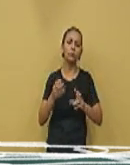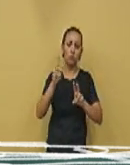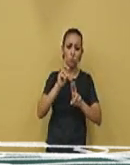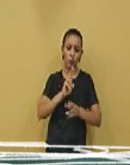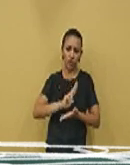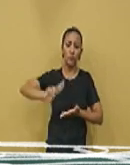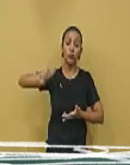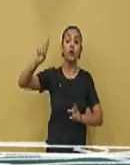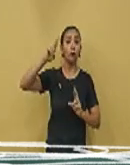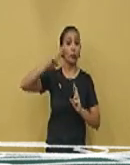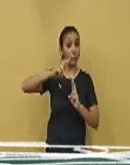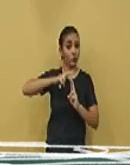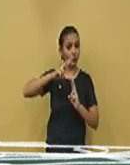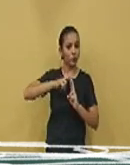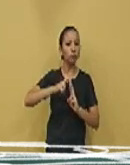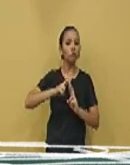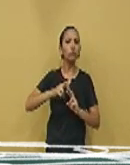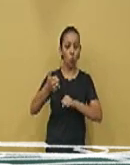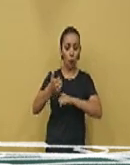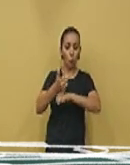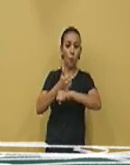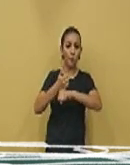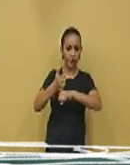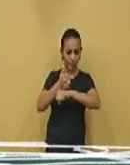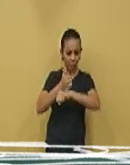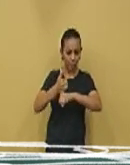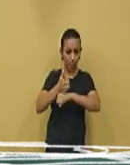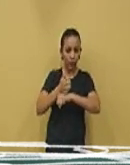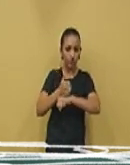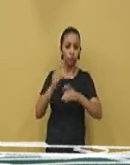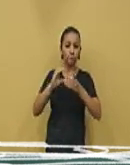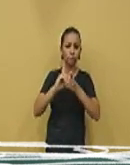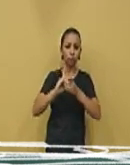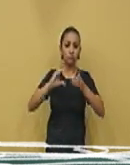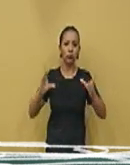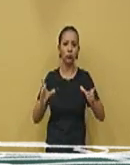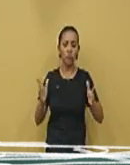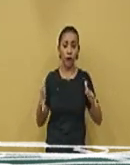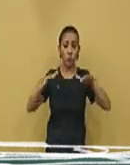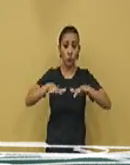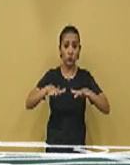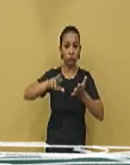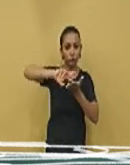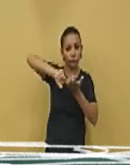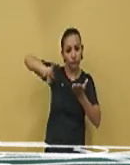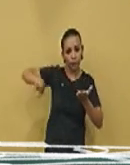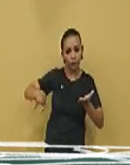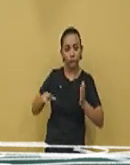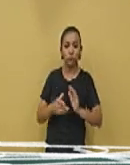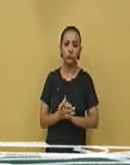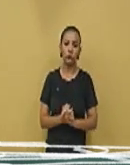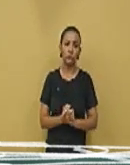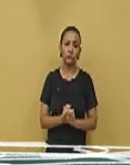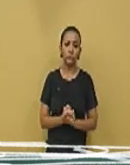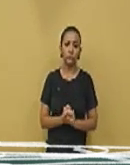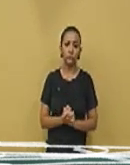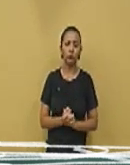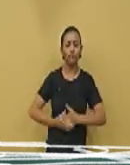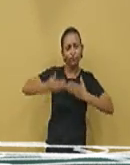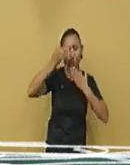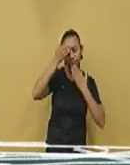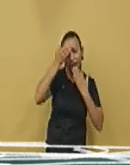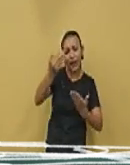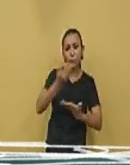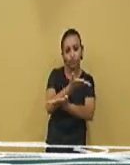de referência, de qualidade, com democracia, inclusão e diversidade. Meu muito obrigado